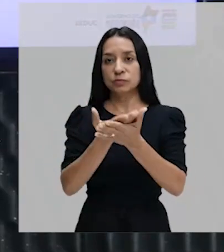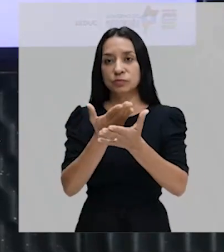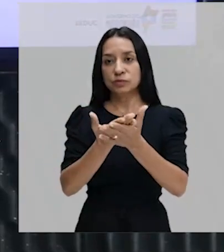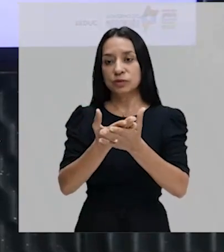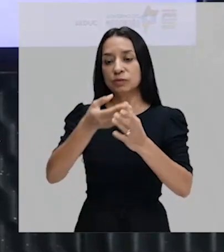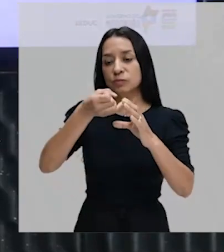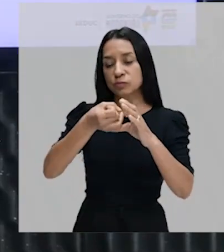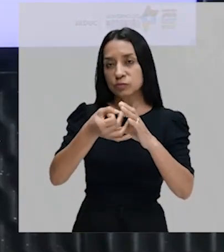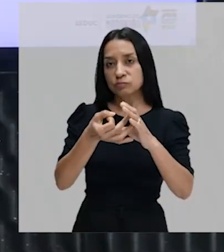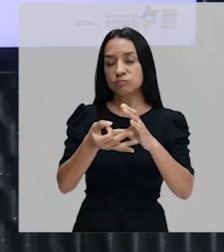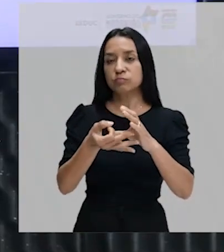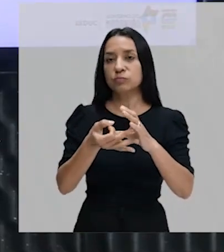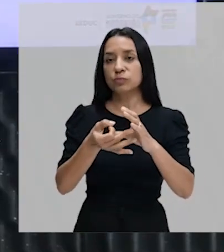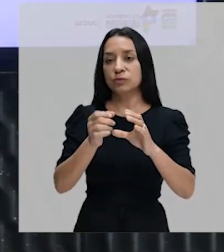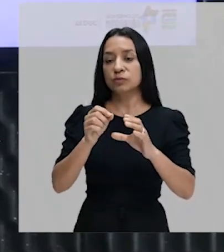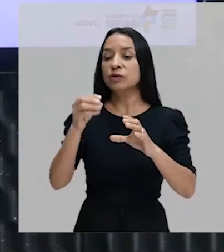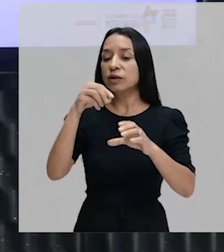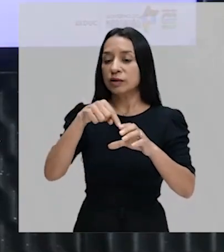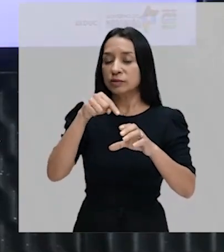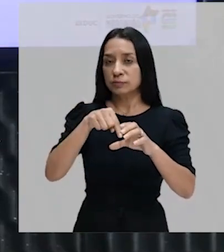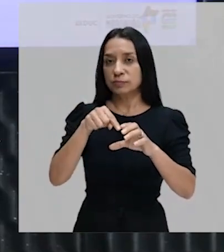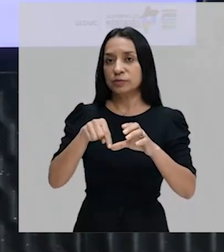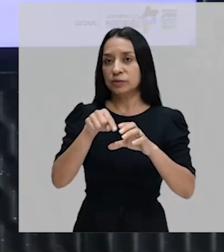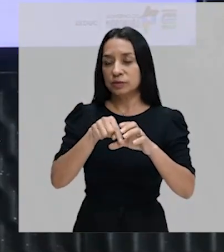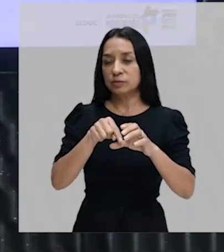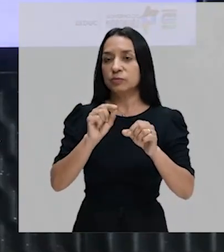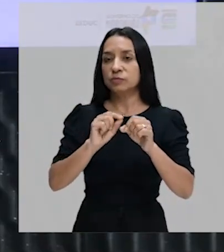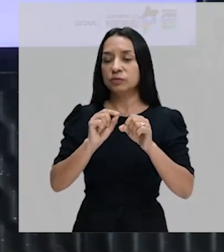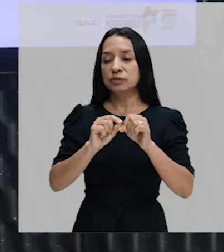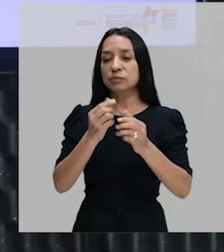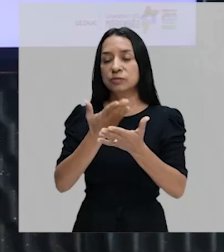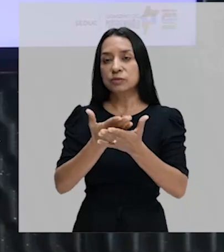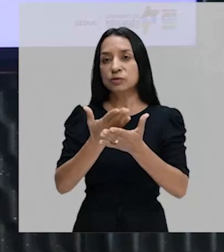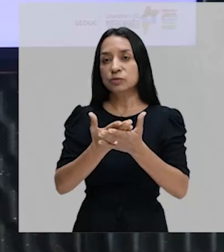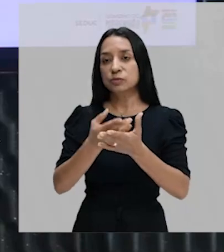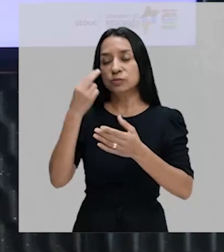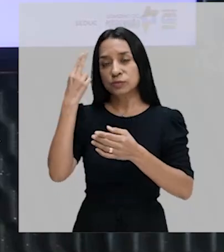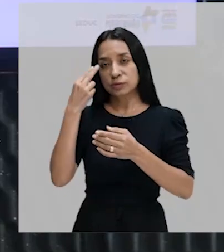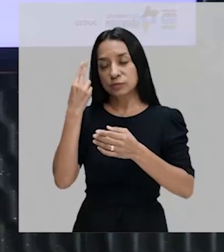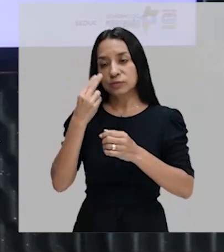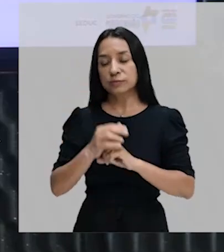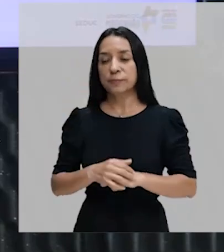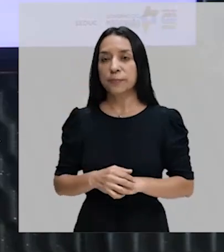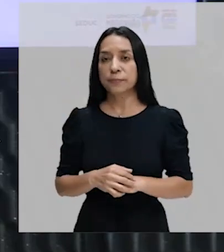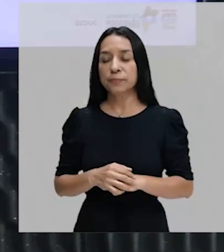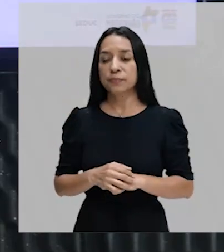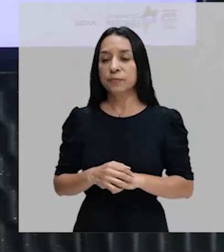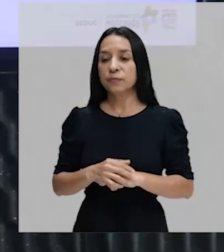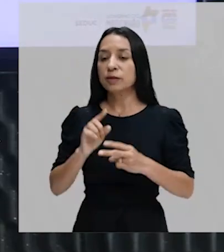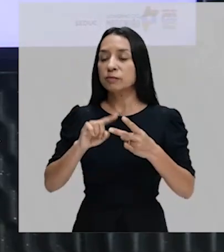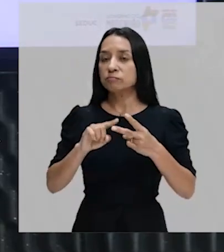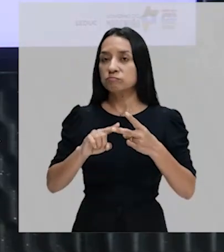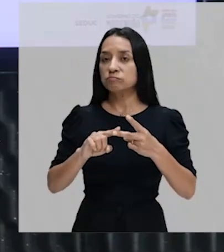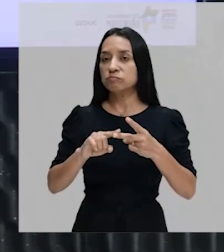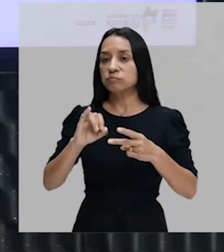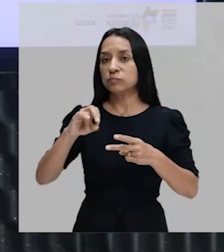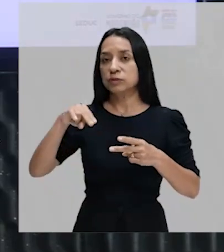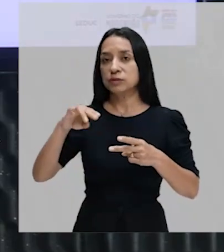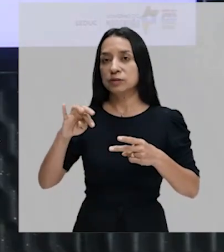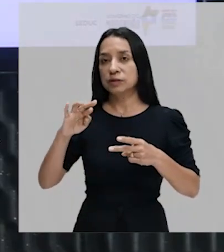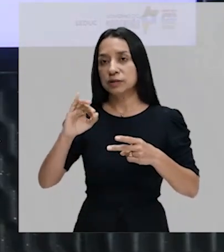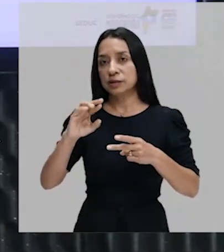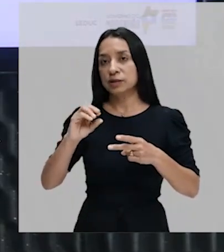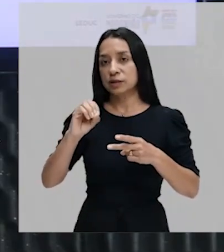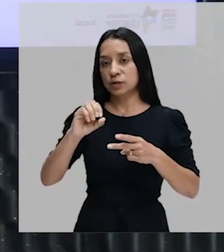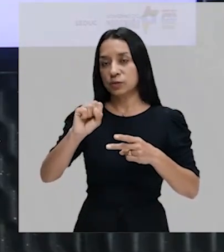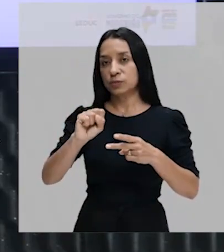e, dentre os conjuntos numéricos, nós fizemos o estudo dos naturais, conjunto dos números naturais, conjunto dos números inteiros, conjunto dos